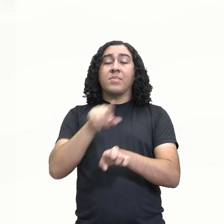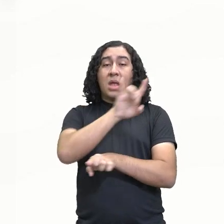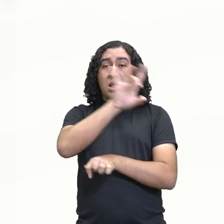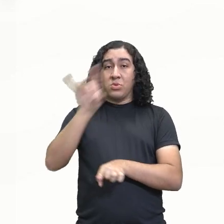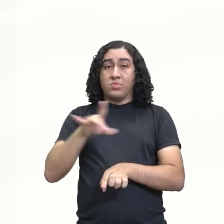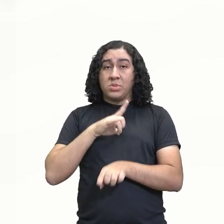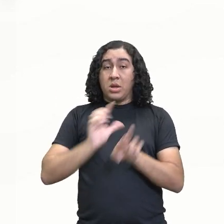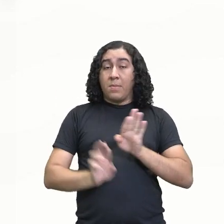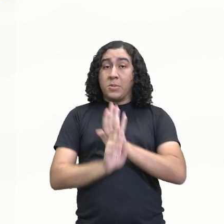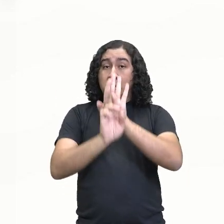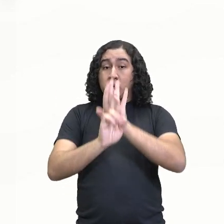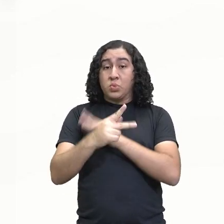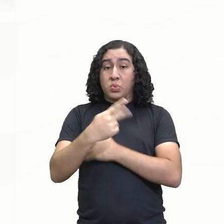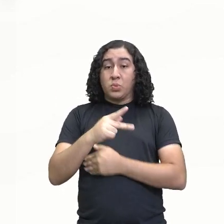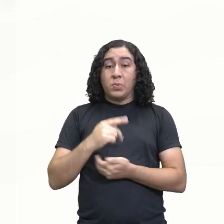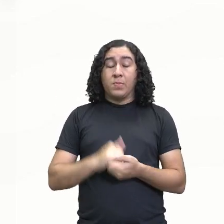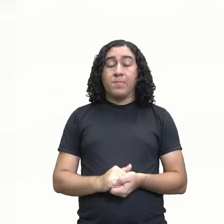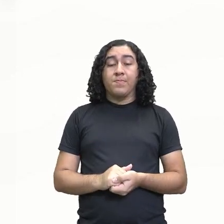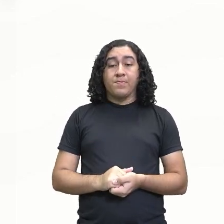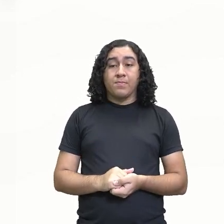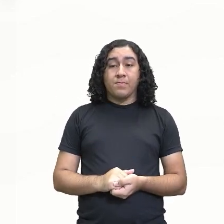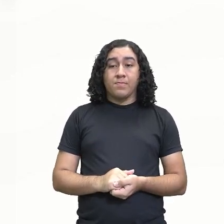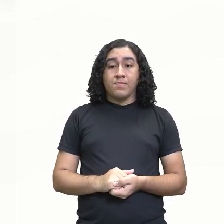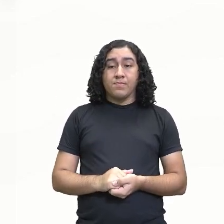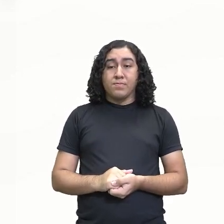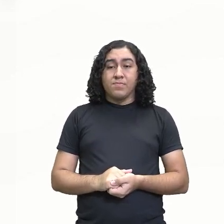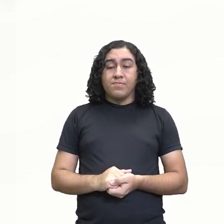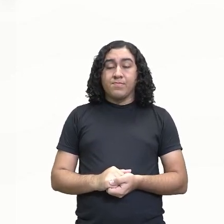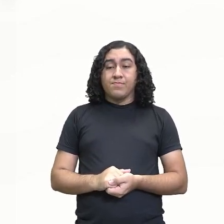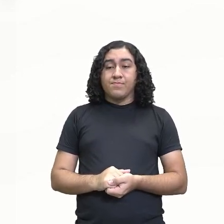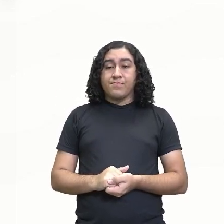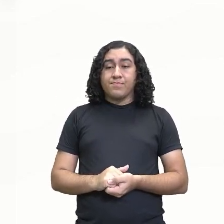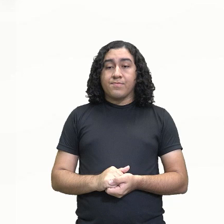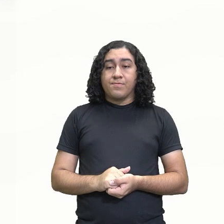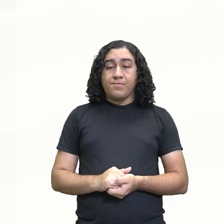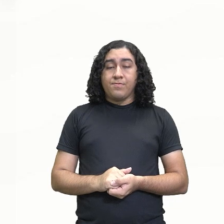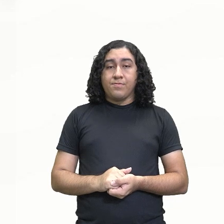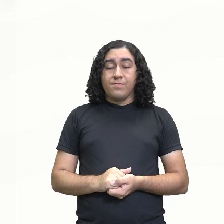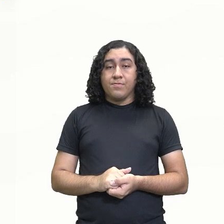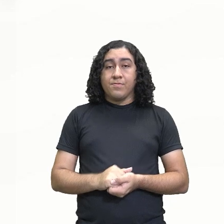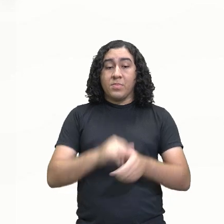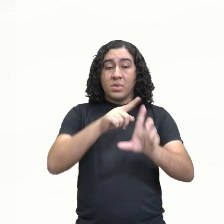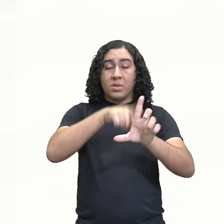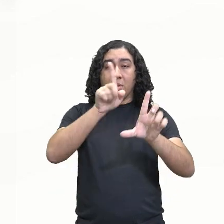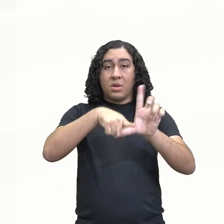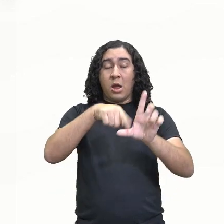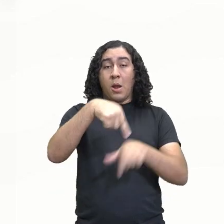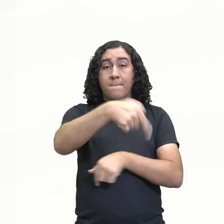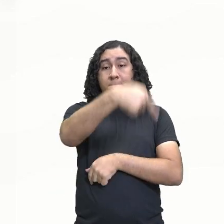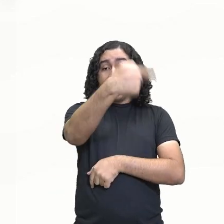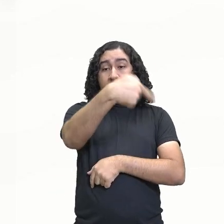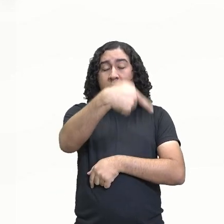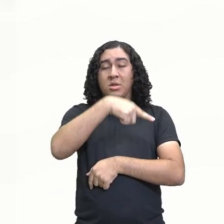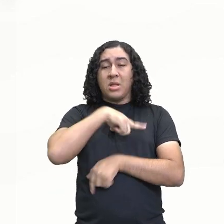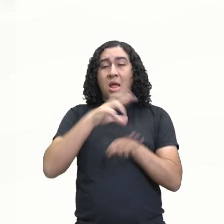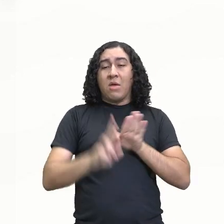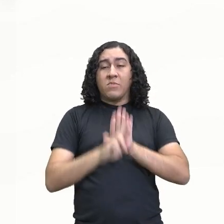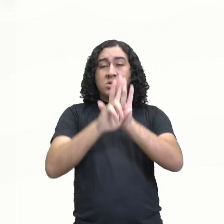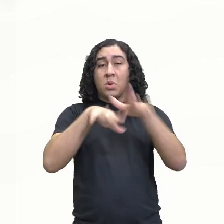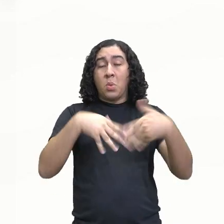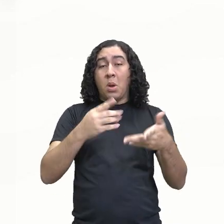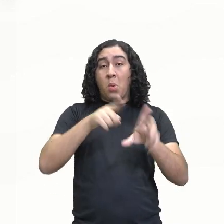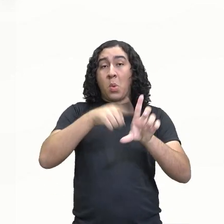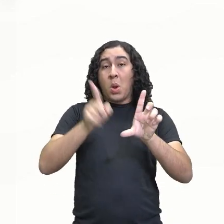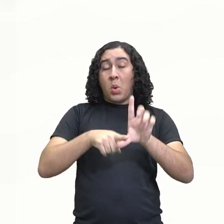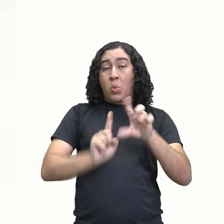um, tudo bem? Esta parte superior aqui que você vê se refere, não é? Ali ao ângulo